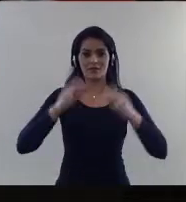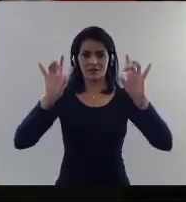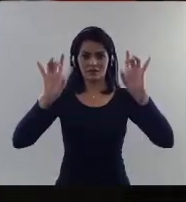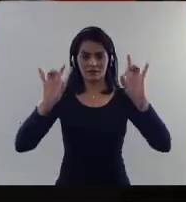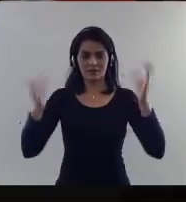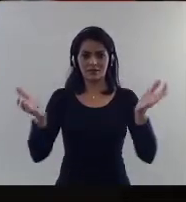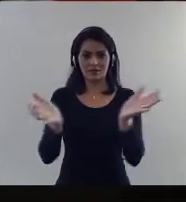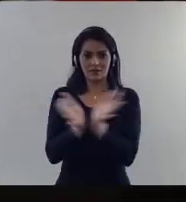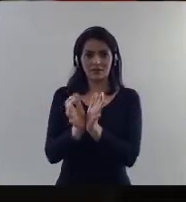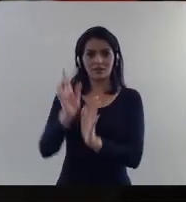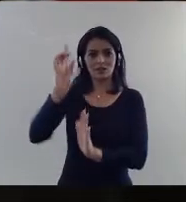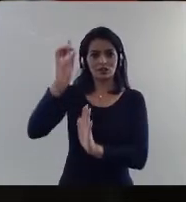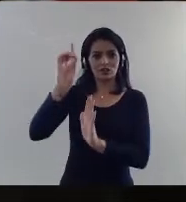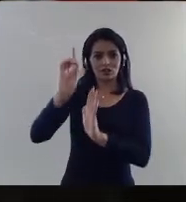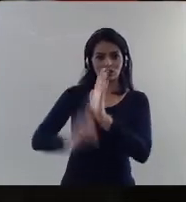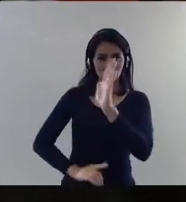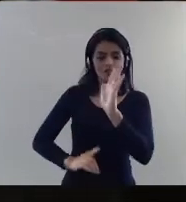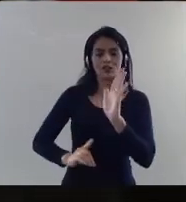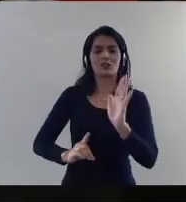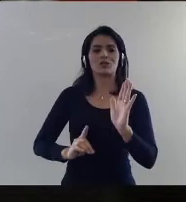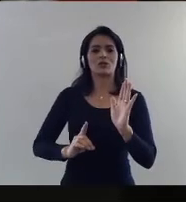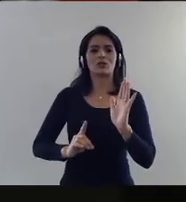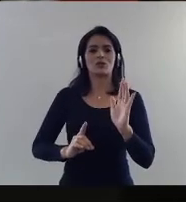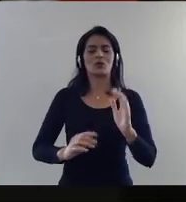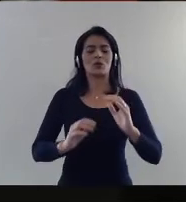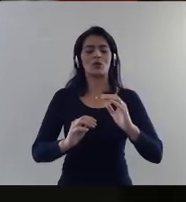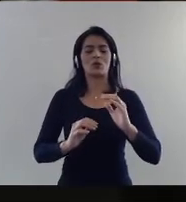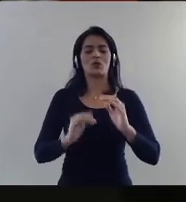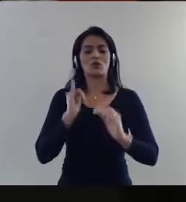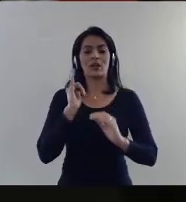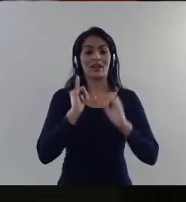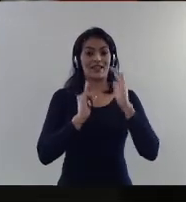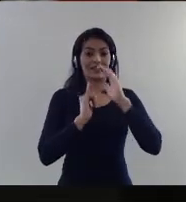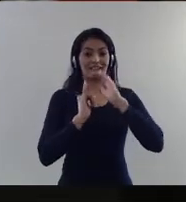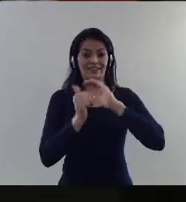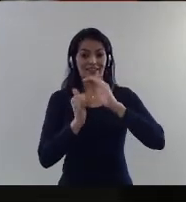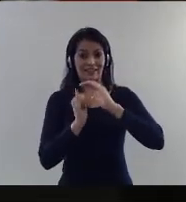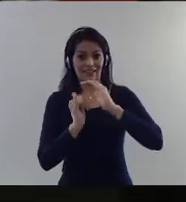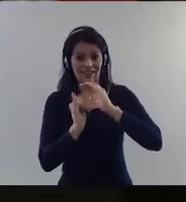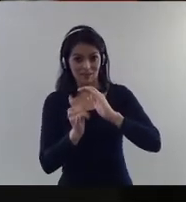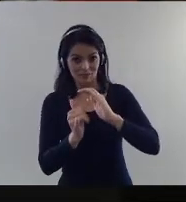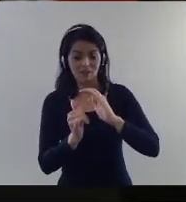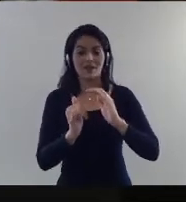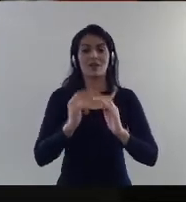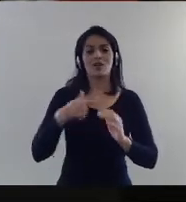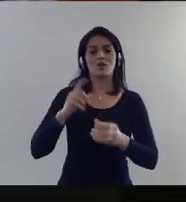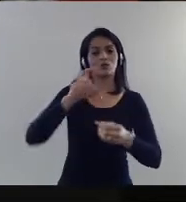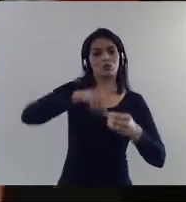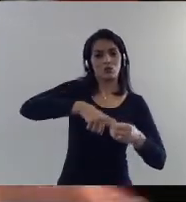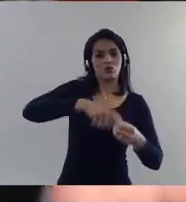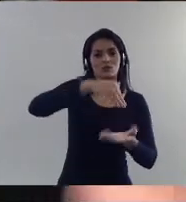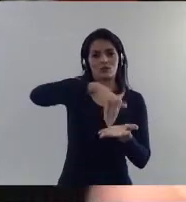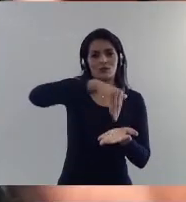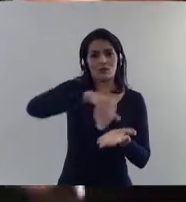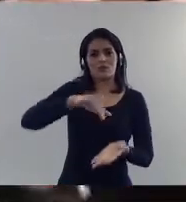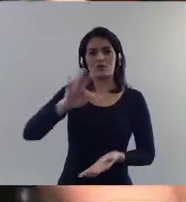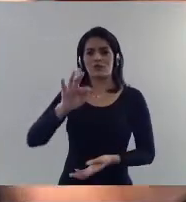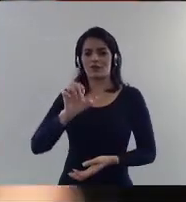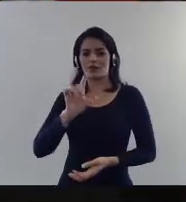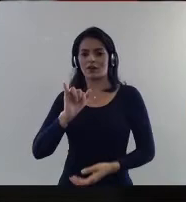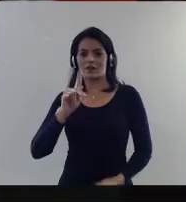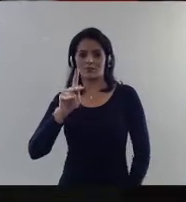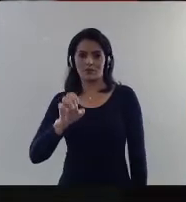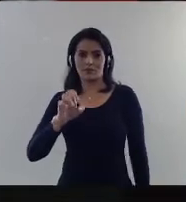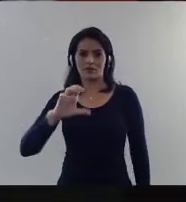para Startup do Conselho Federal da Ordem dos Advogados do Brasil, sou sócio do escritório Ferreira e Chagas, e ao meu lado